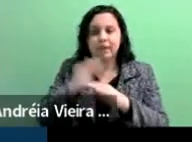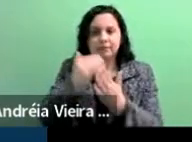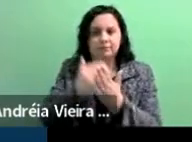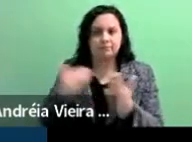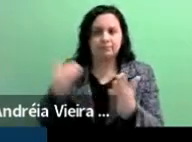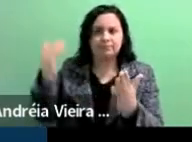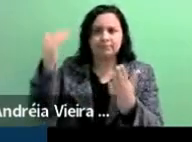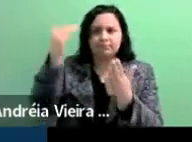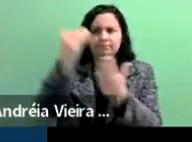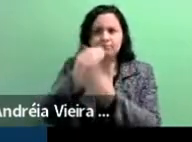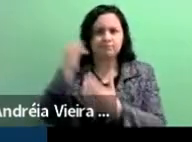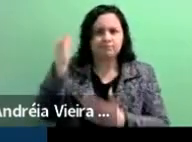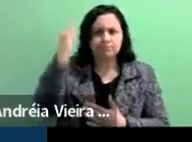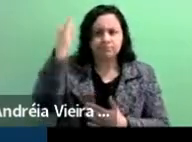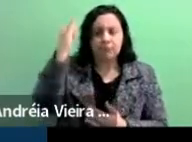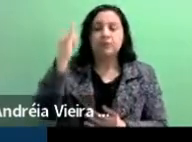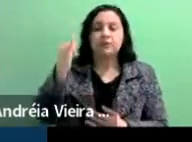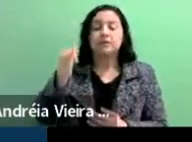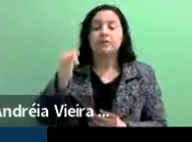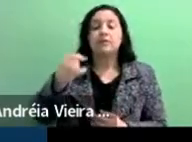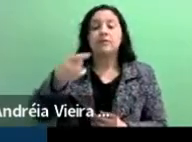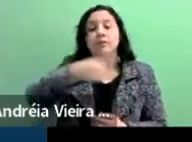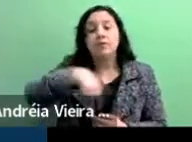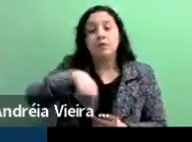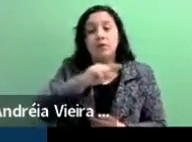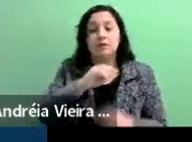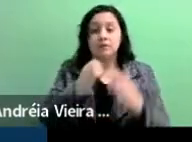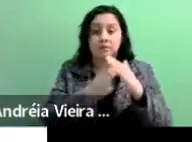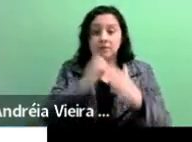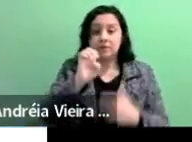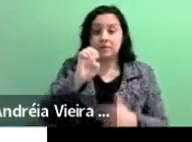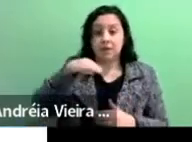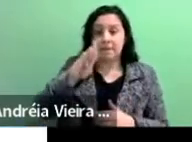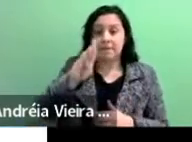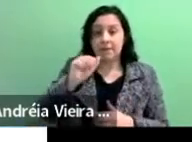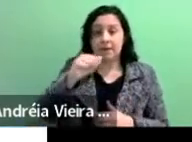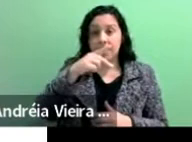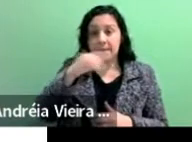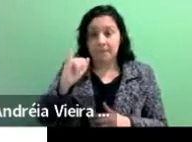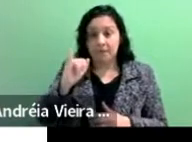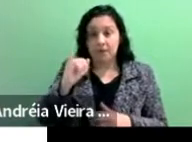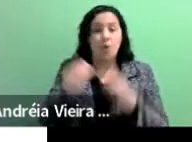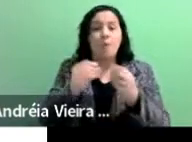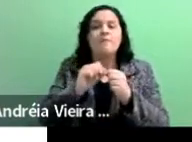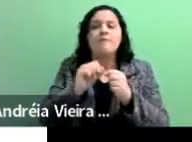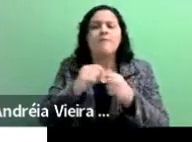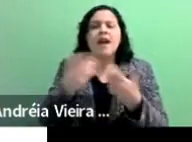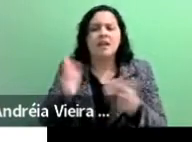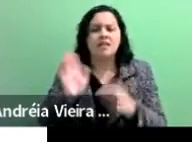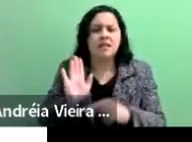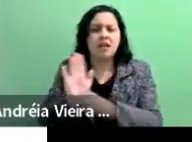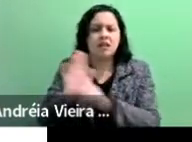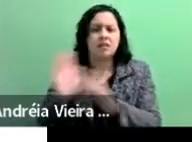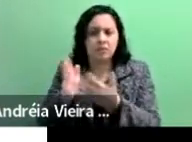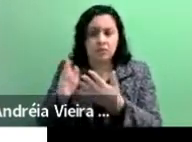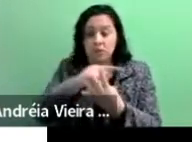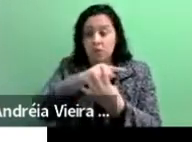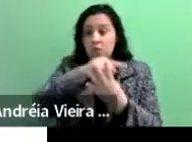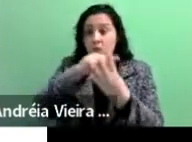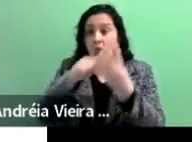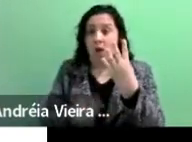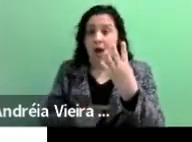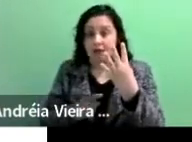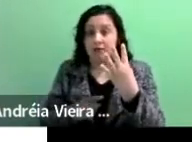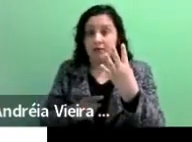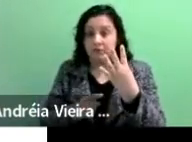Embrapi ela tem essa missão. E como que a gente faz isso? A gente faz em quatro grandes linhas de ação,